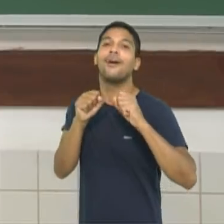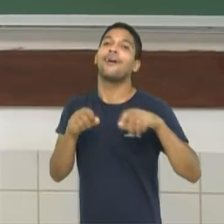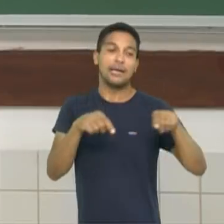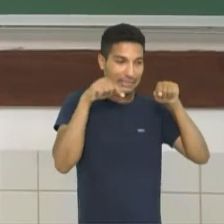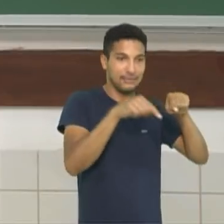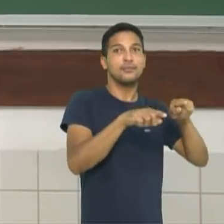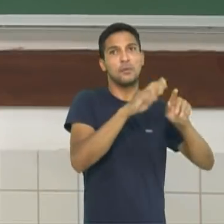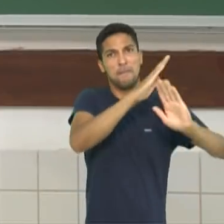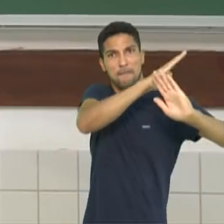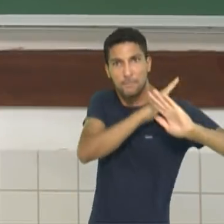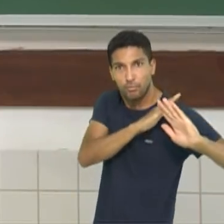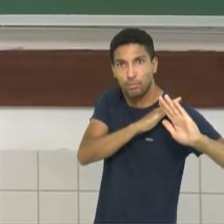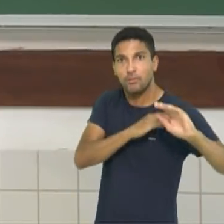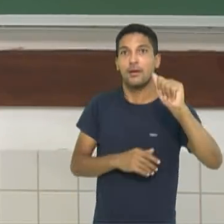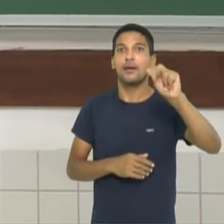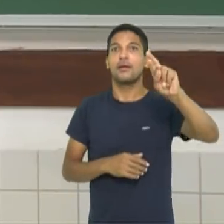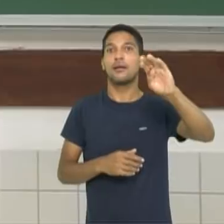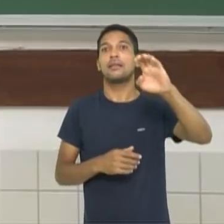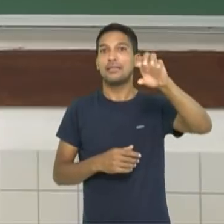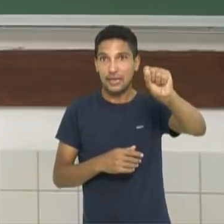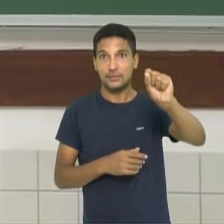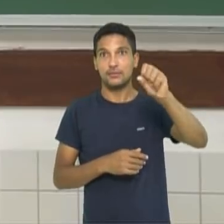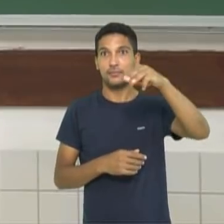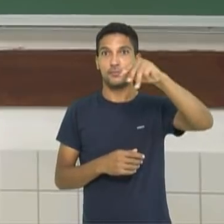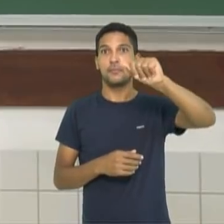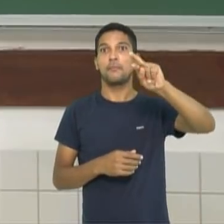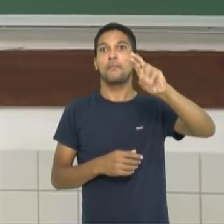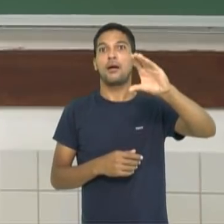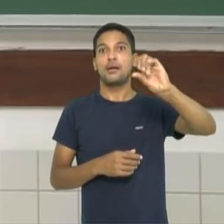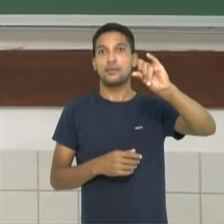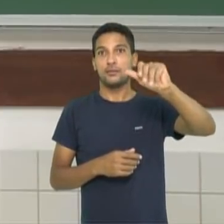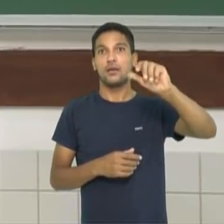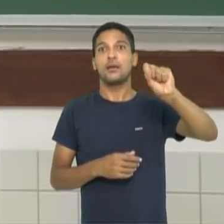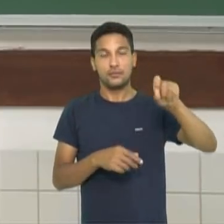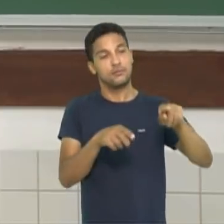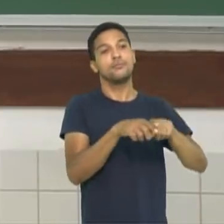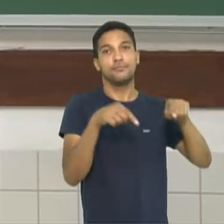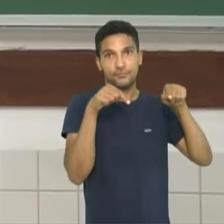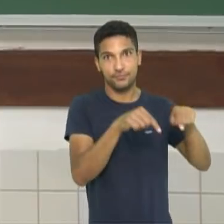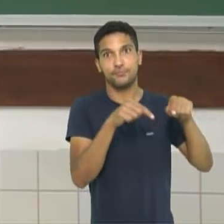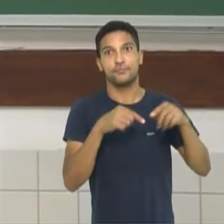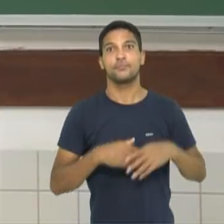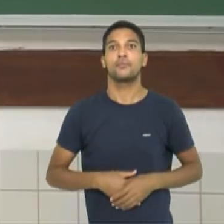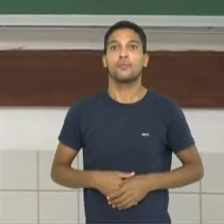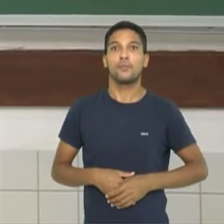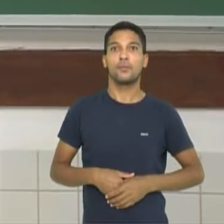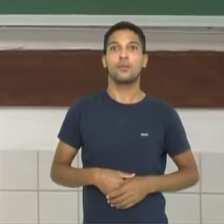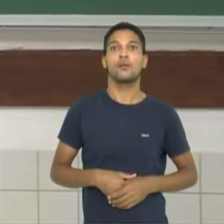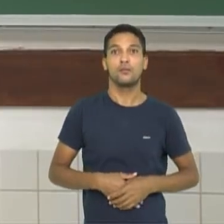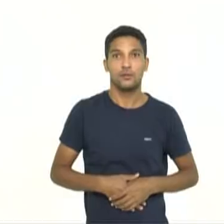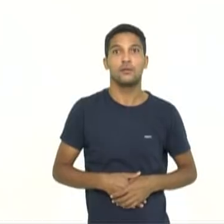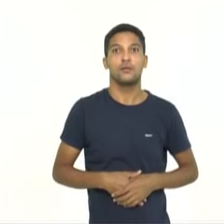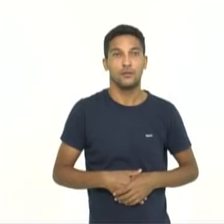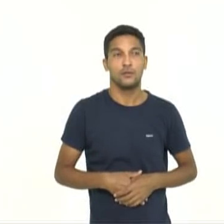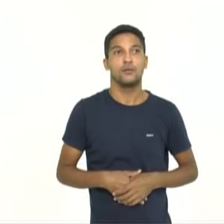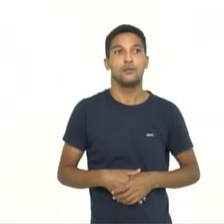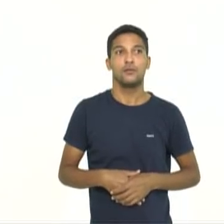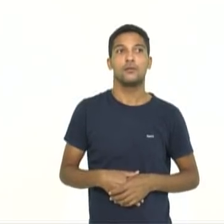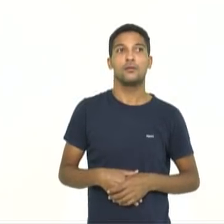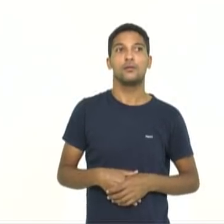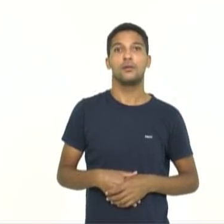a evolução, com o surgimento, né, das armas de fogo, da pólvora, então essa arte marcial acabou não sendo